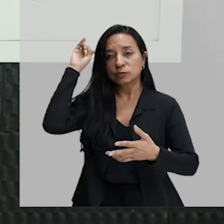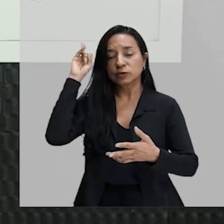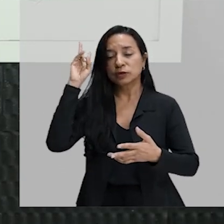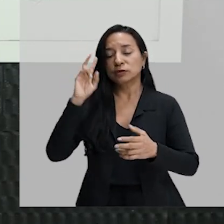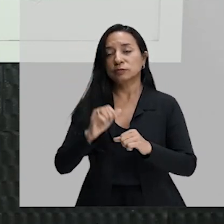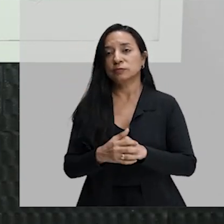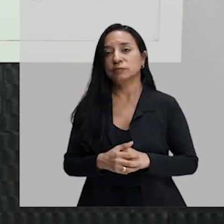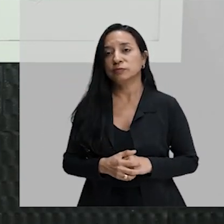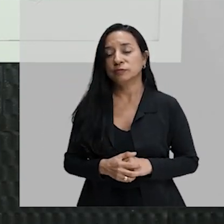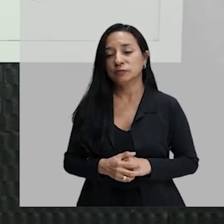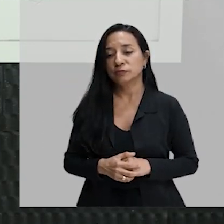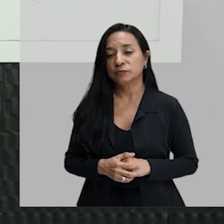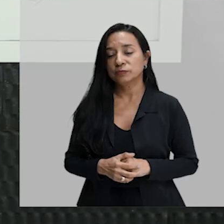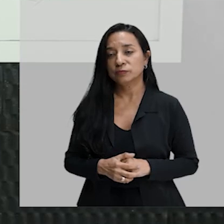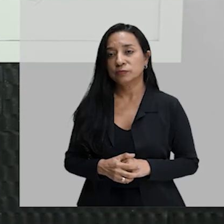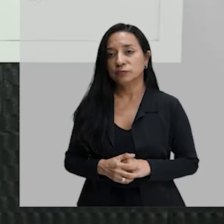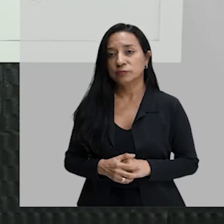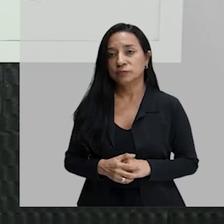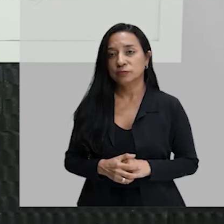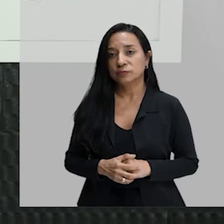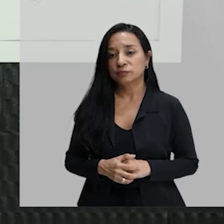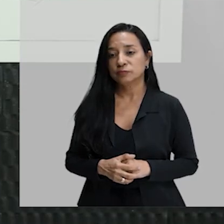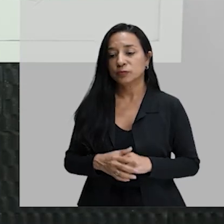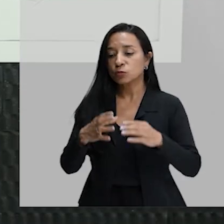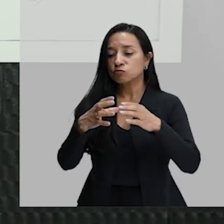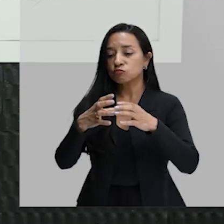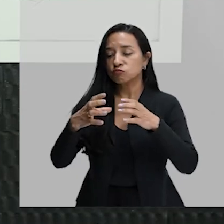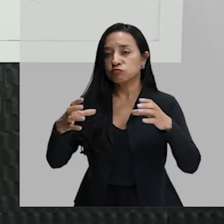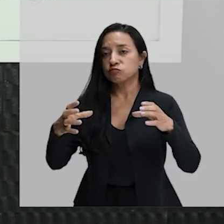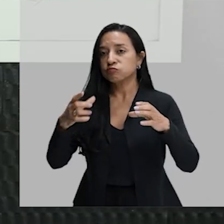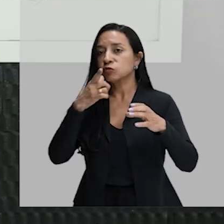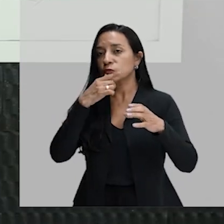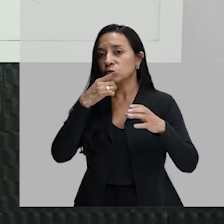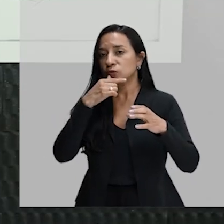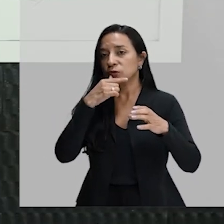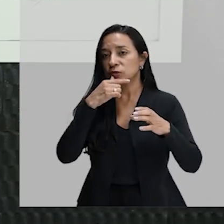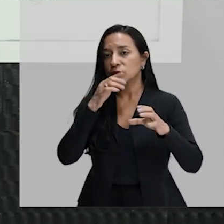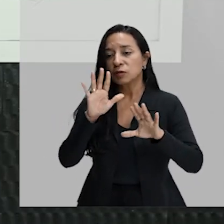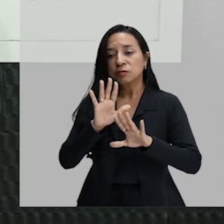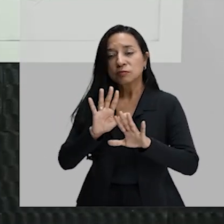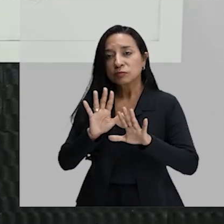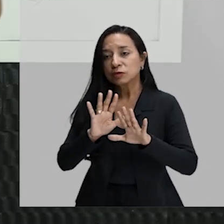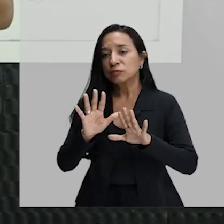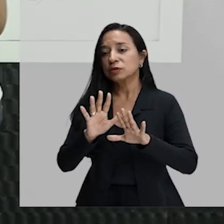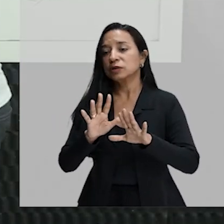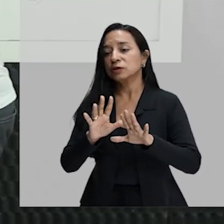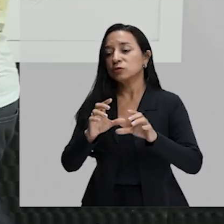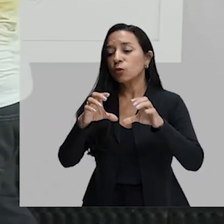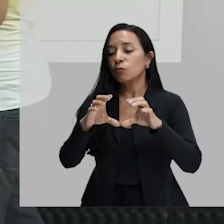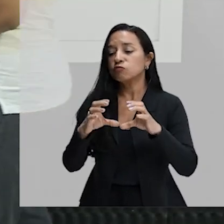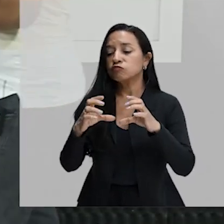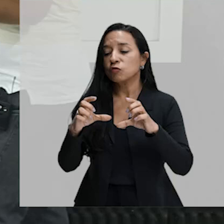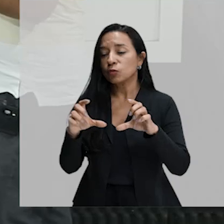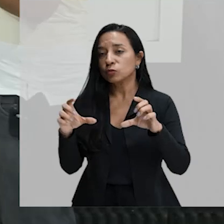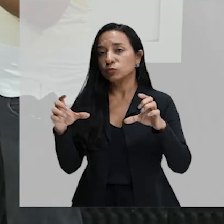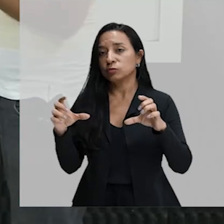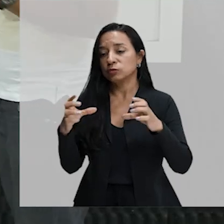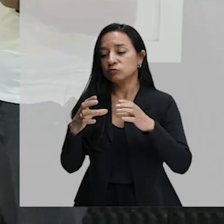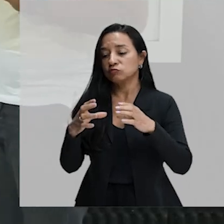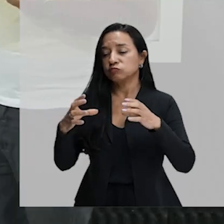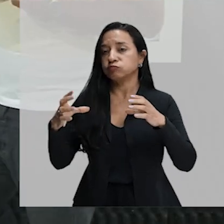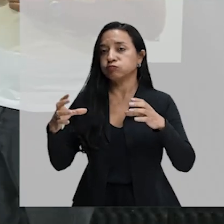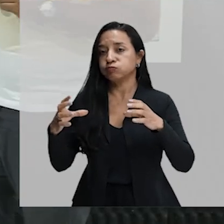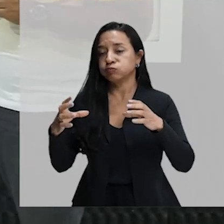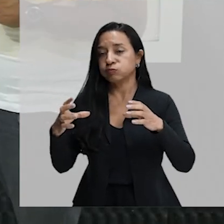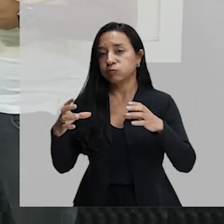vestibulares. Tá ok? Então, a dilatação dos líquidos, né, nada mais é do que uma dilatação volumétrica. Certo? Mais